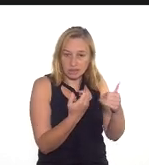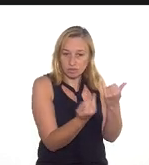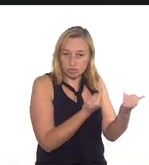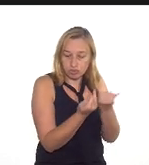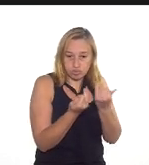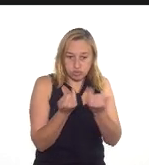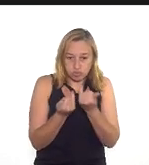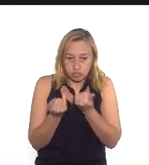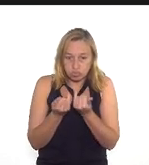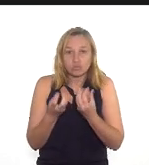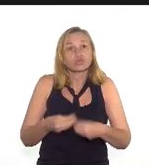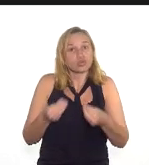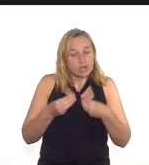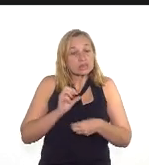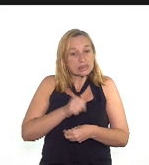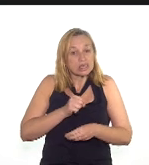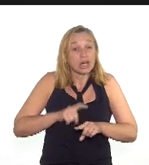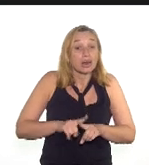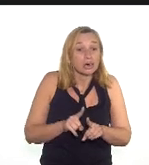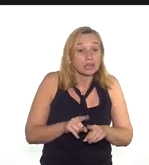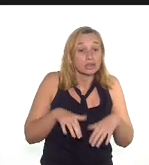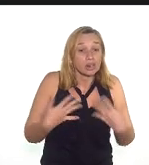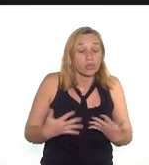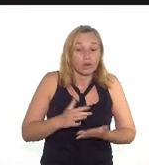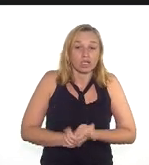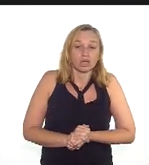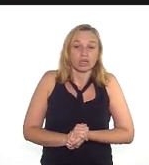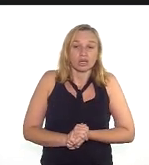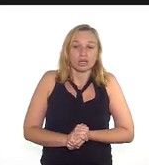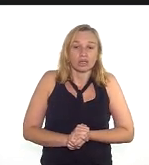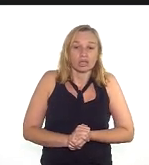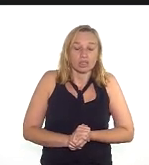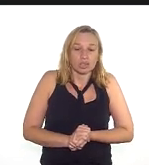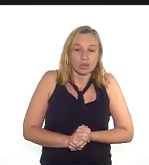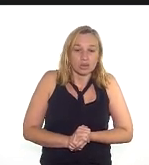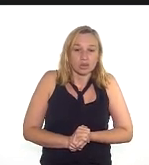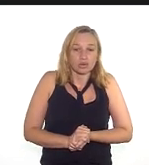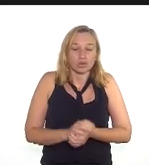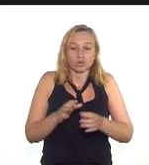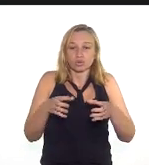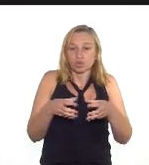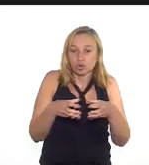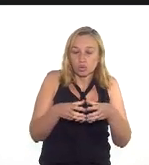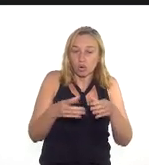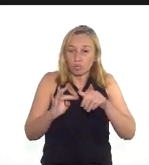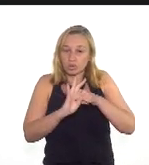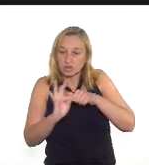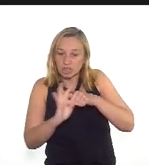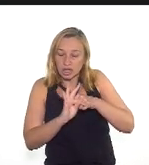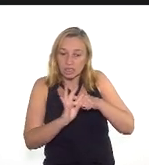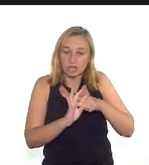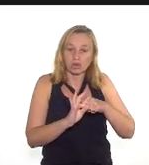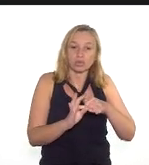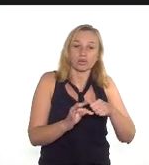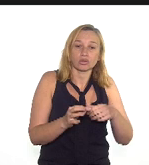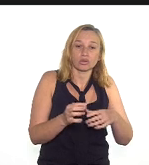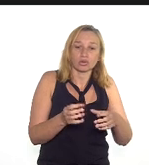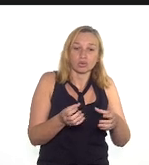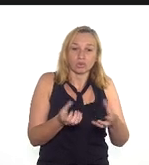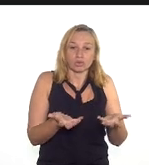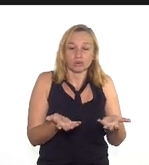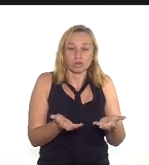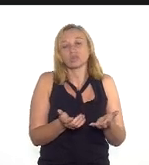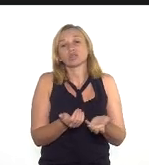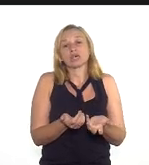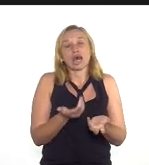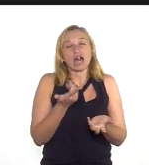prestando informações para nós. Então, assim, tendo em vista a diferença de corpo técnico, né, a quantidade de auditores pela AF15, nós